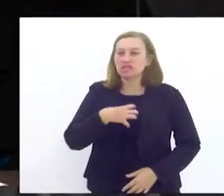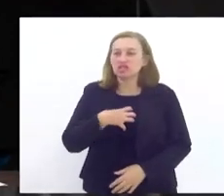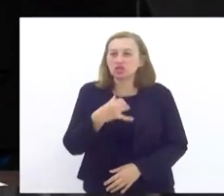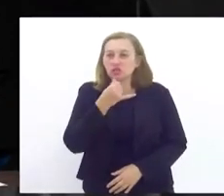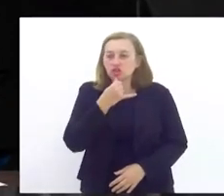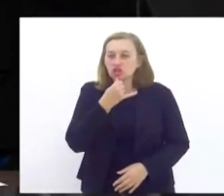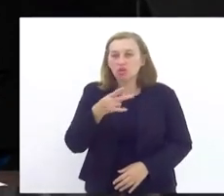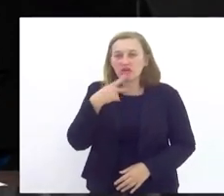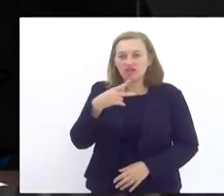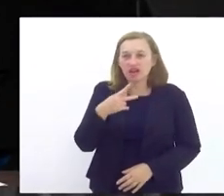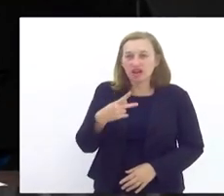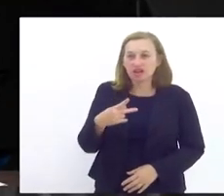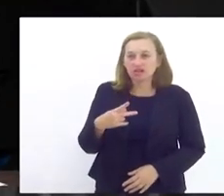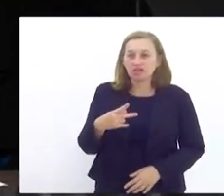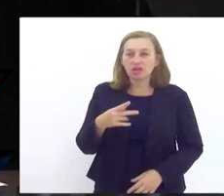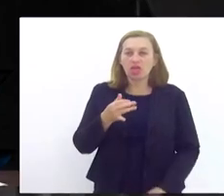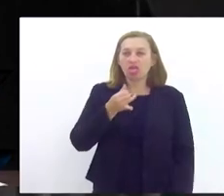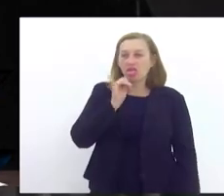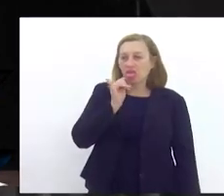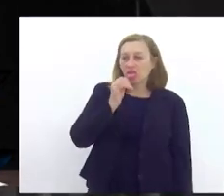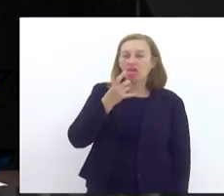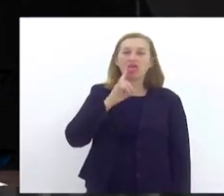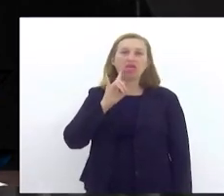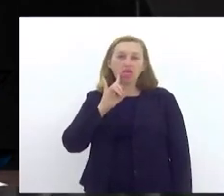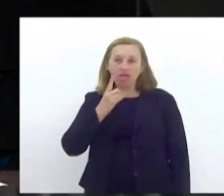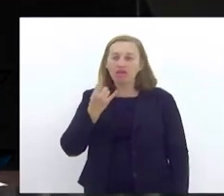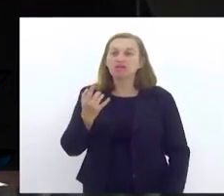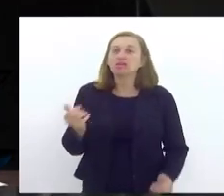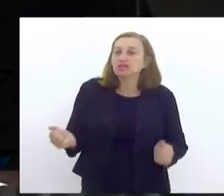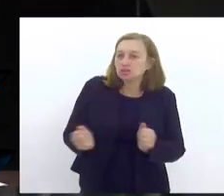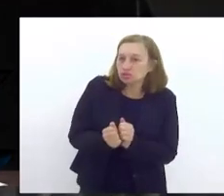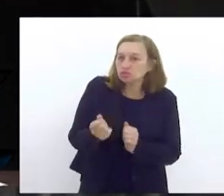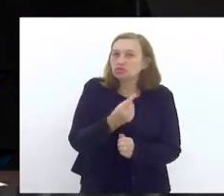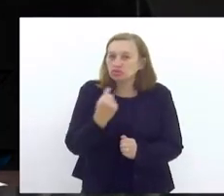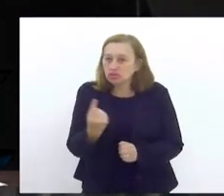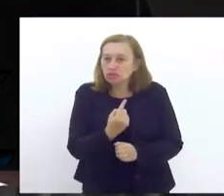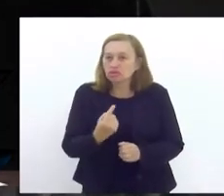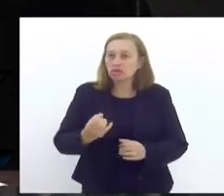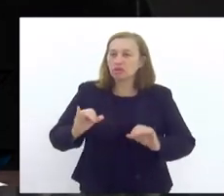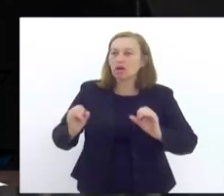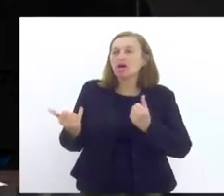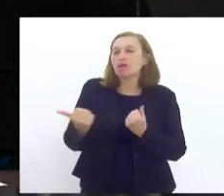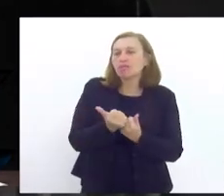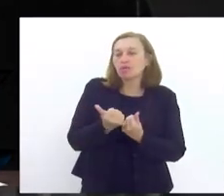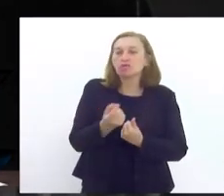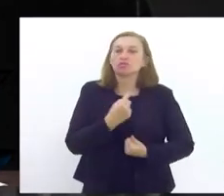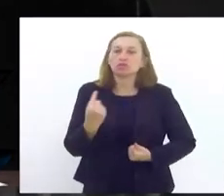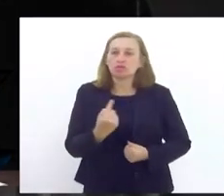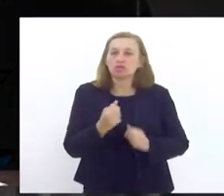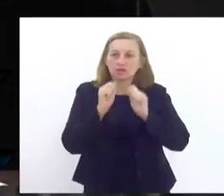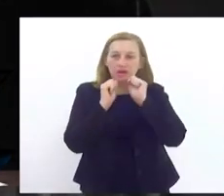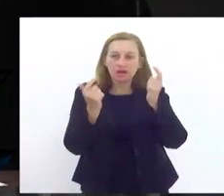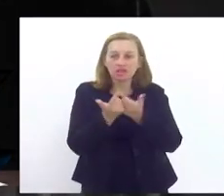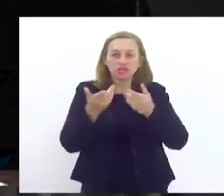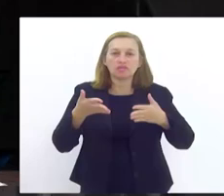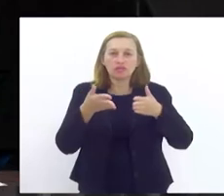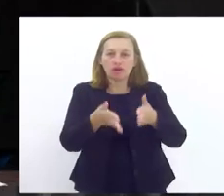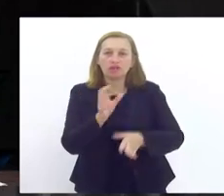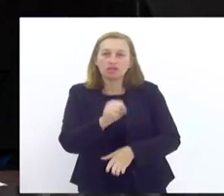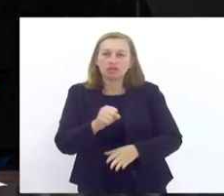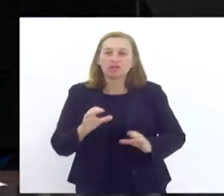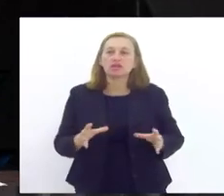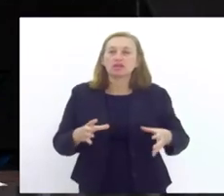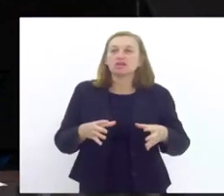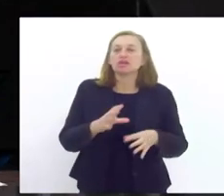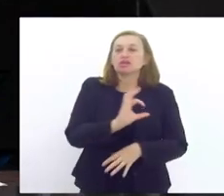com as palavras desse pinguço que a gente esteja junto que as pessoas podem contar com todo apoio parlamentar aqui Daleste que tá focado sim na Segurança